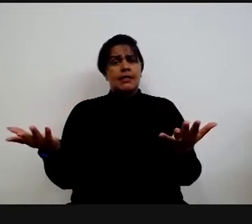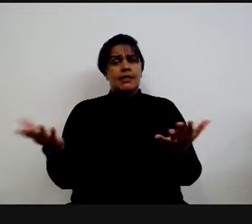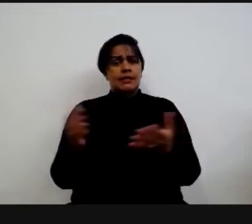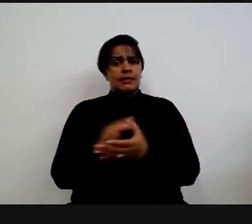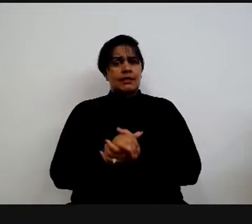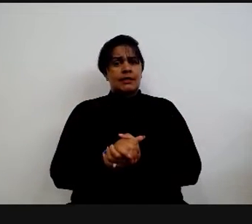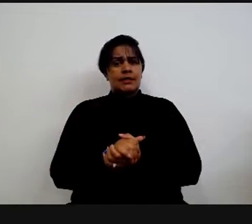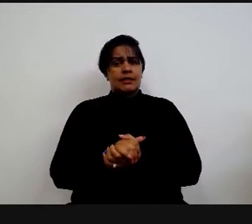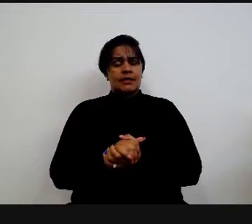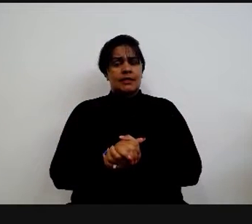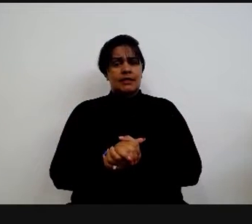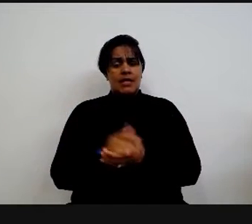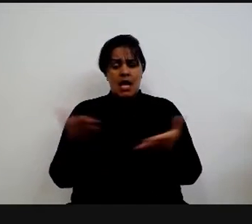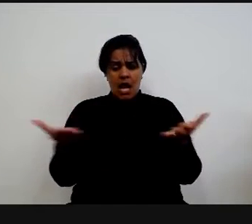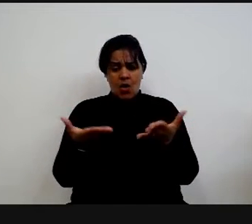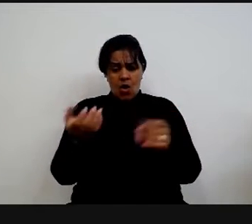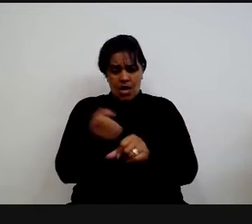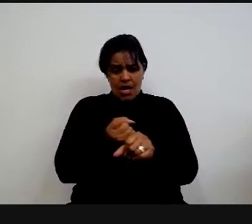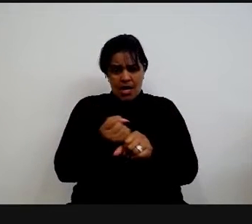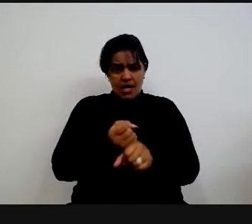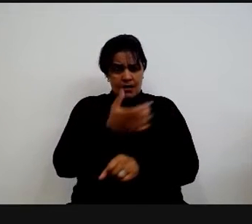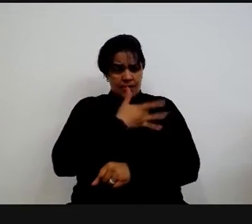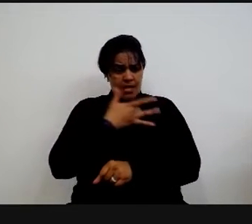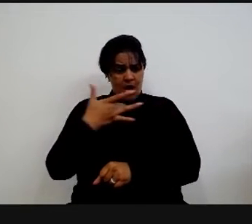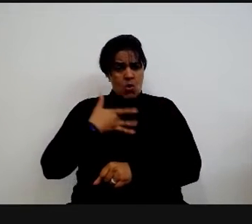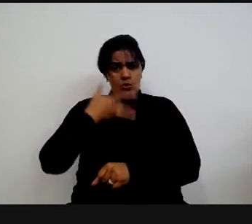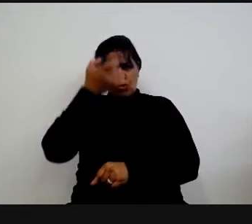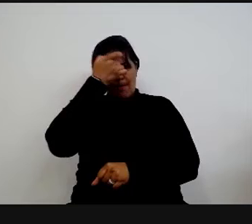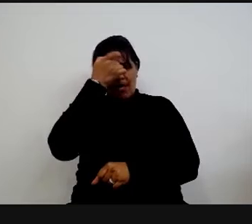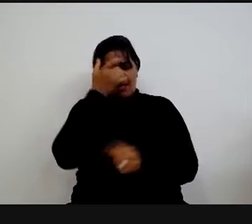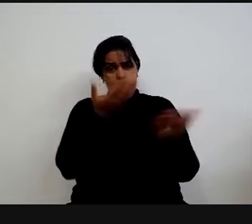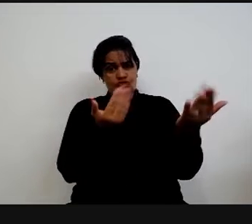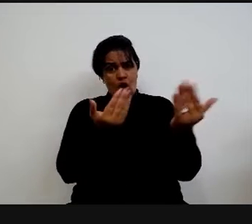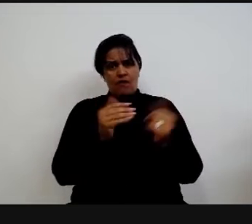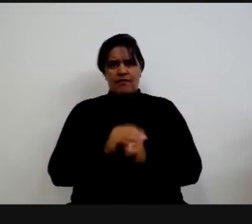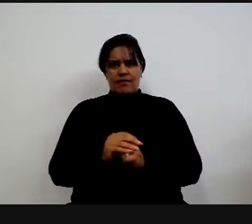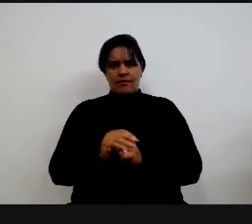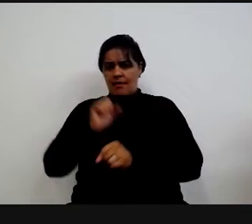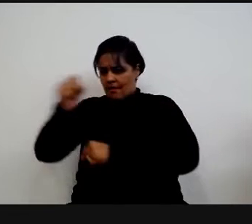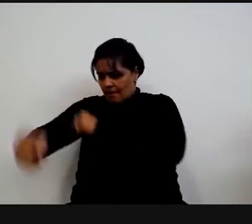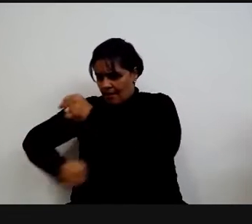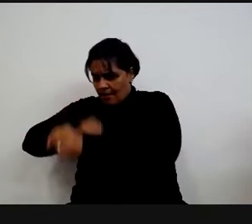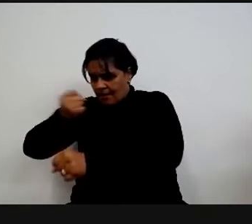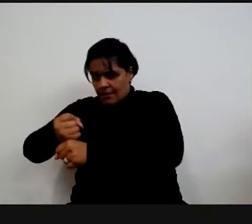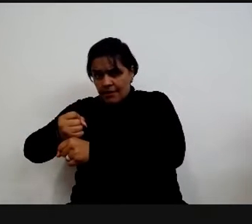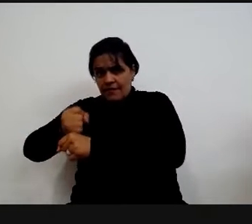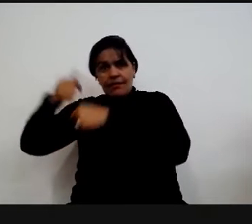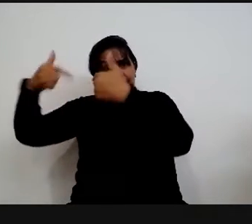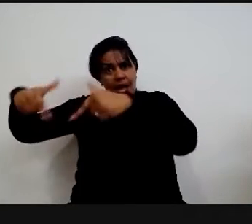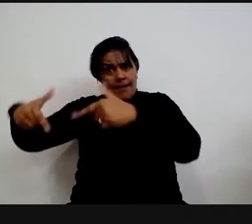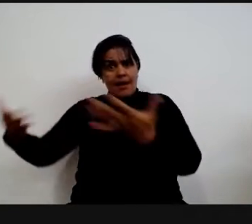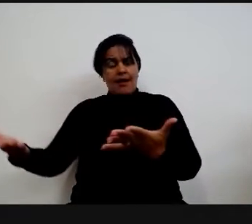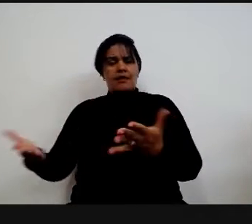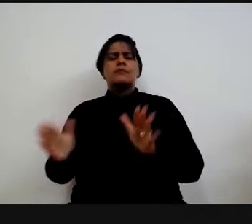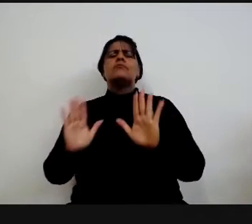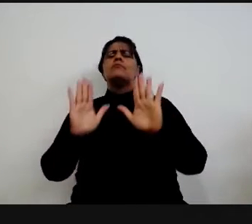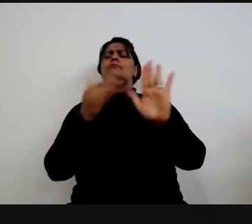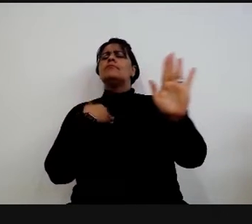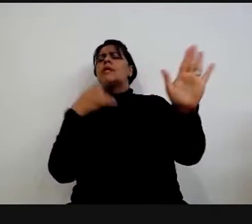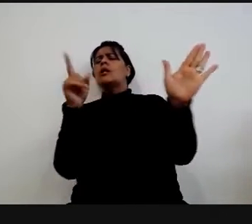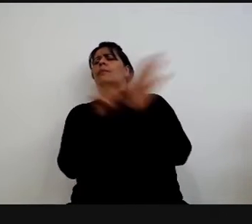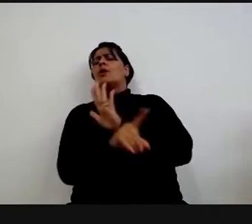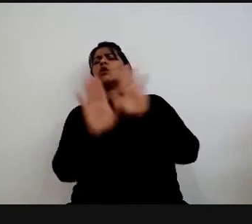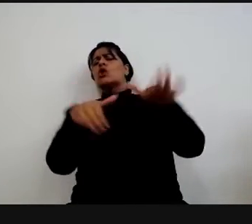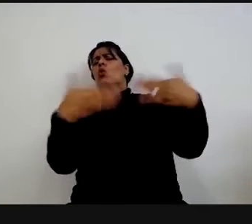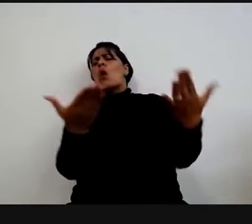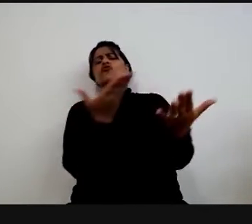estão discutindo saúde mental do jovem. Saúde mental. Pensou. Olha, eu pergunto para você, qual é a escola de ensino regular